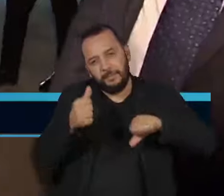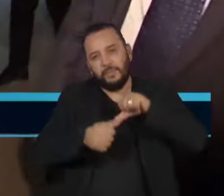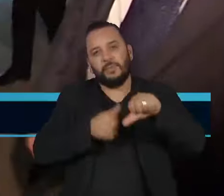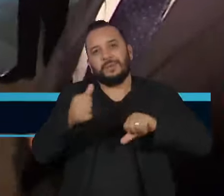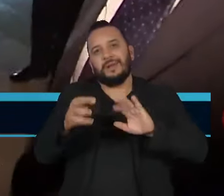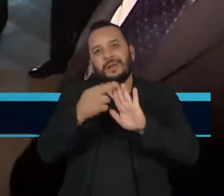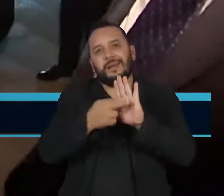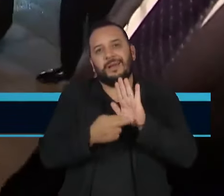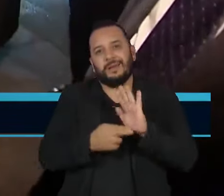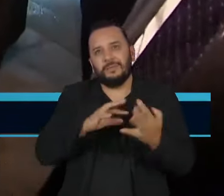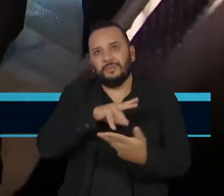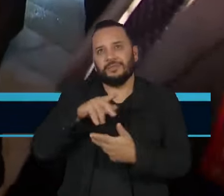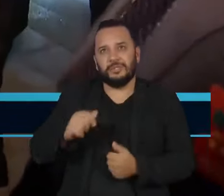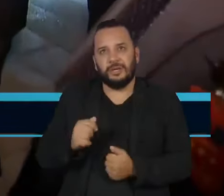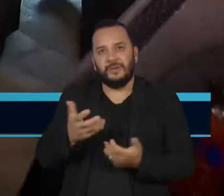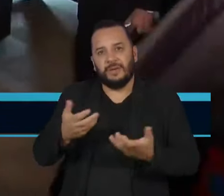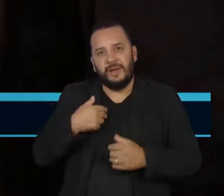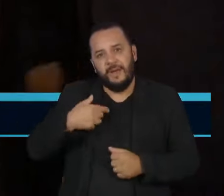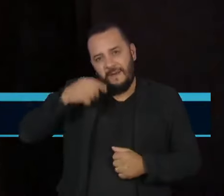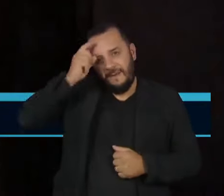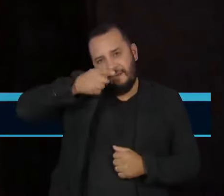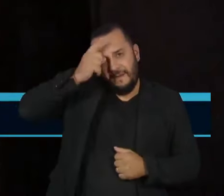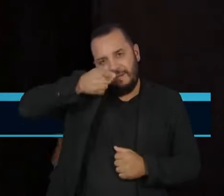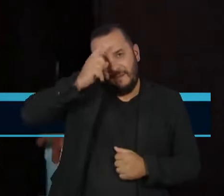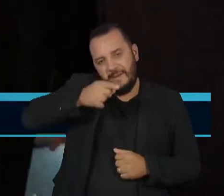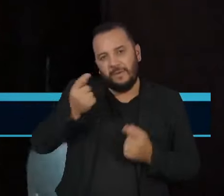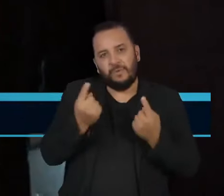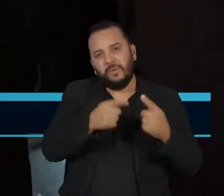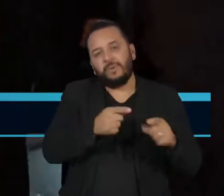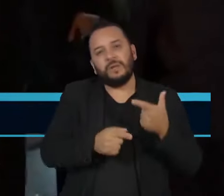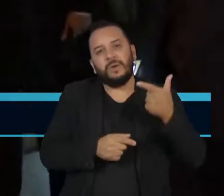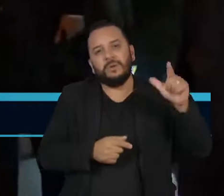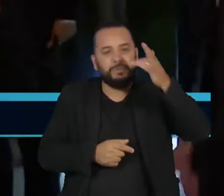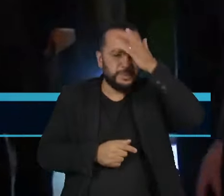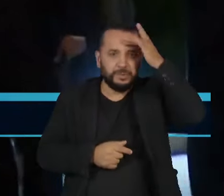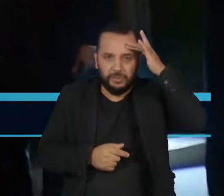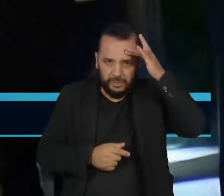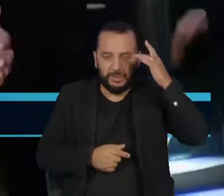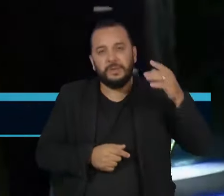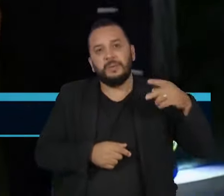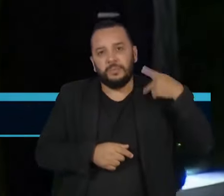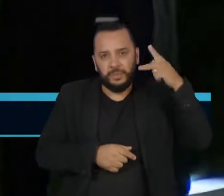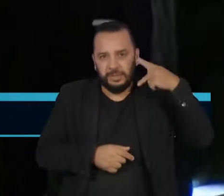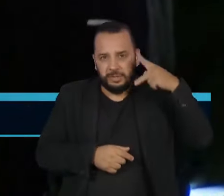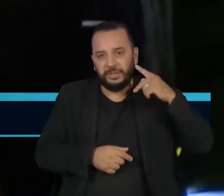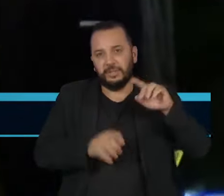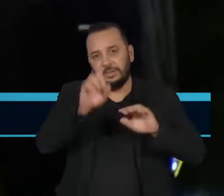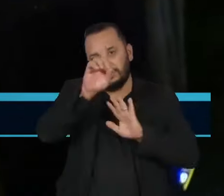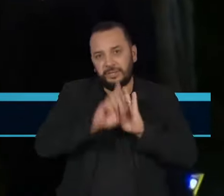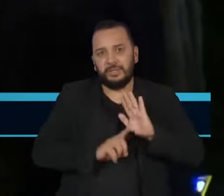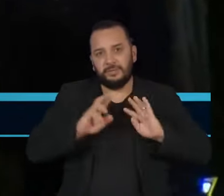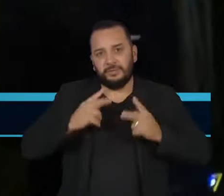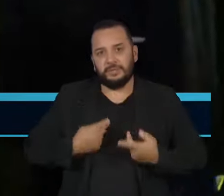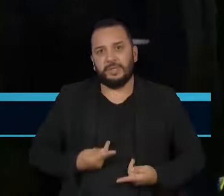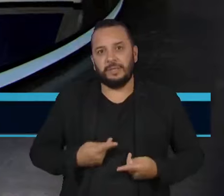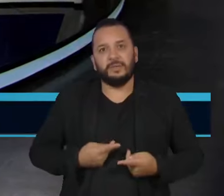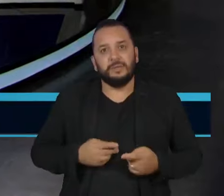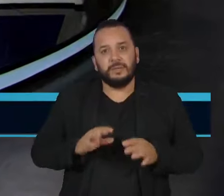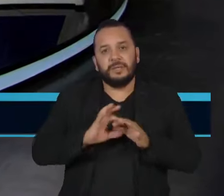modelo mais autoritário que esmague a oposição política, os direitos humanos e a liberdade de expressão.